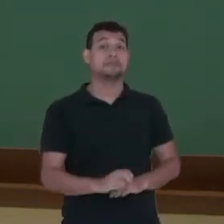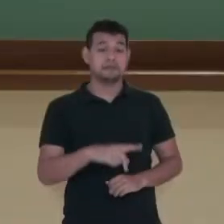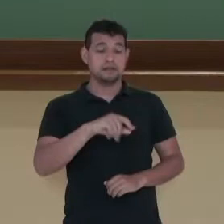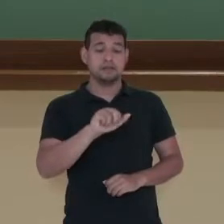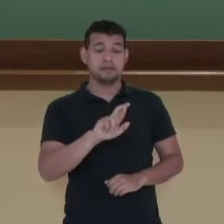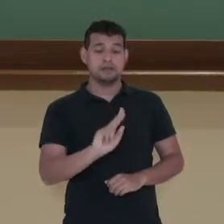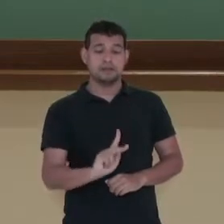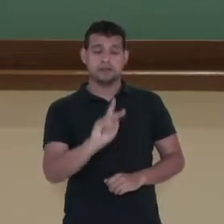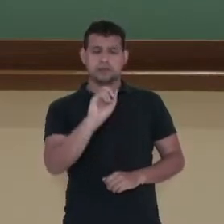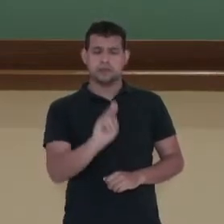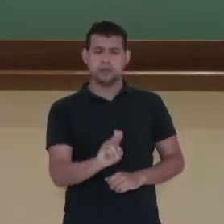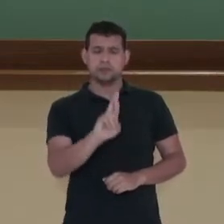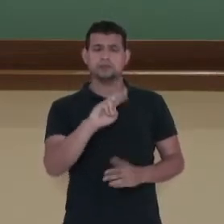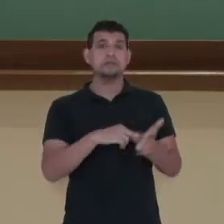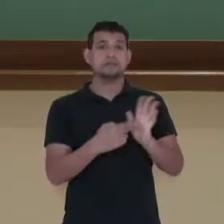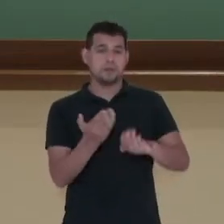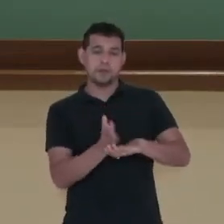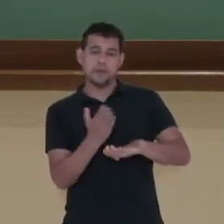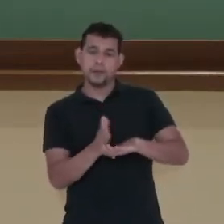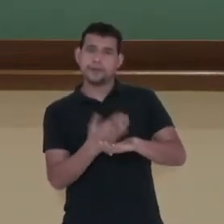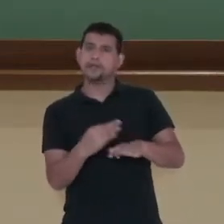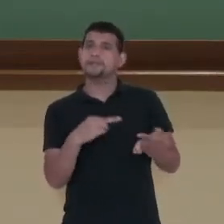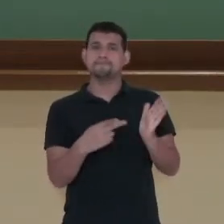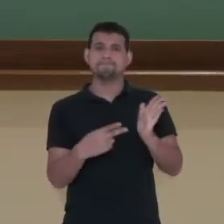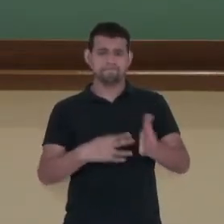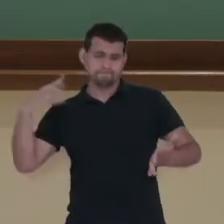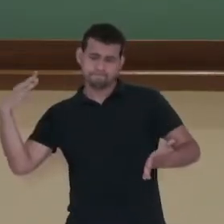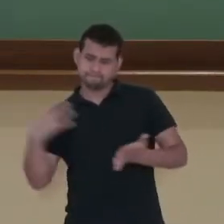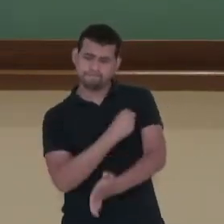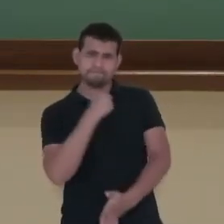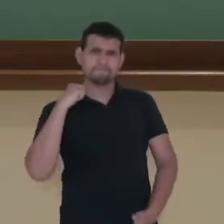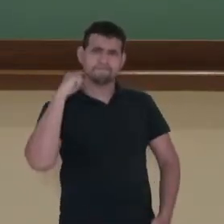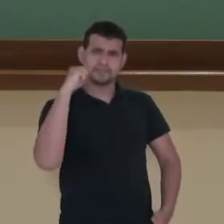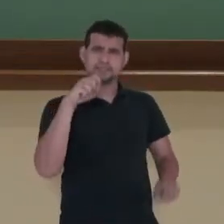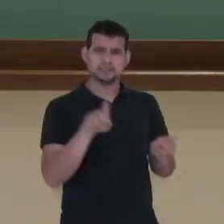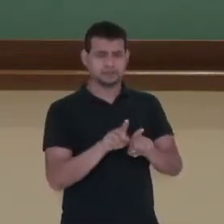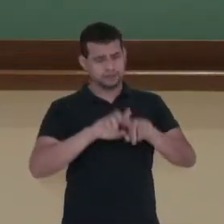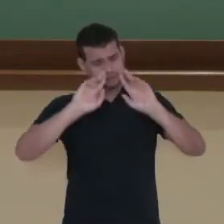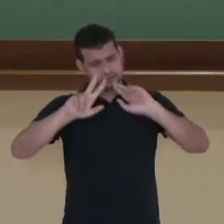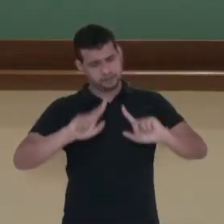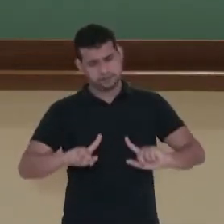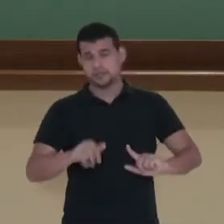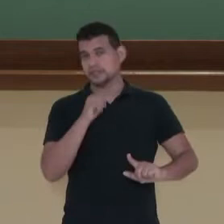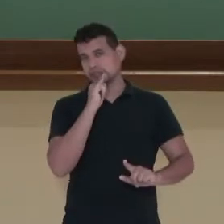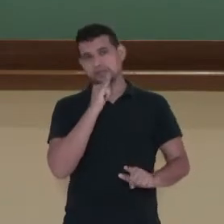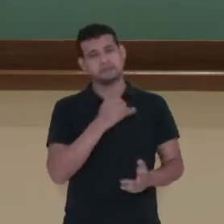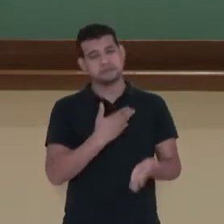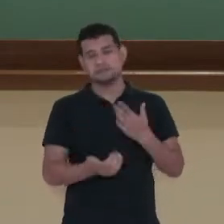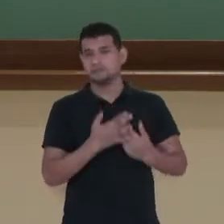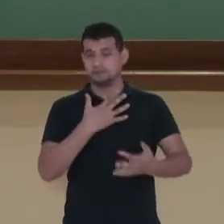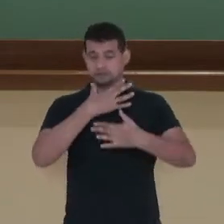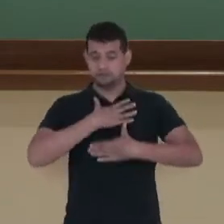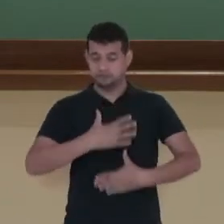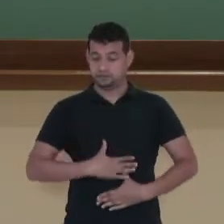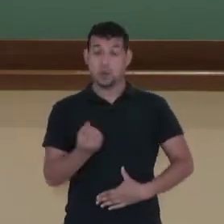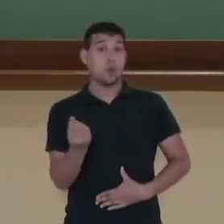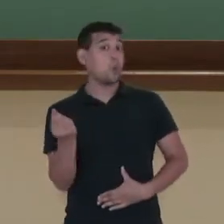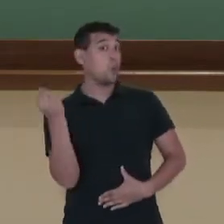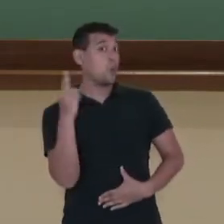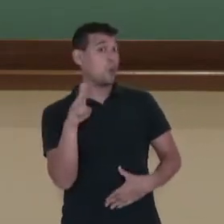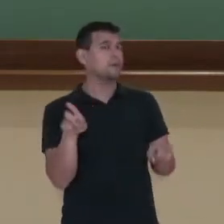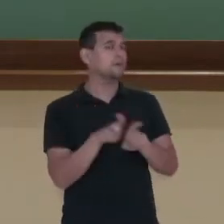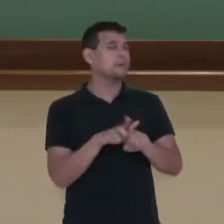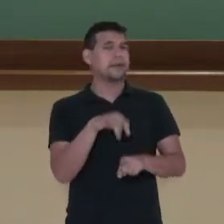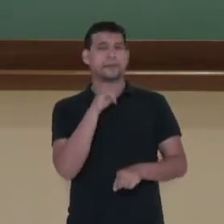é que um treinamento para superar esses obstáculos, seja eles físicos ou